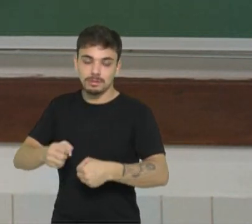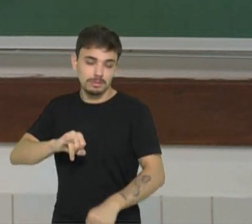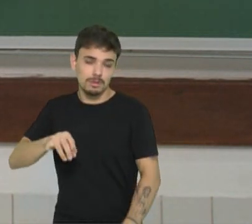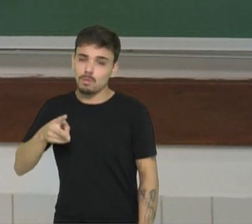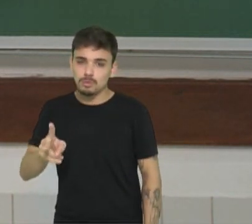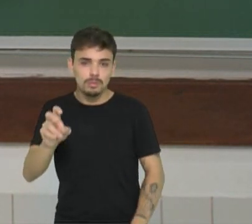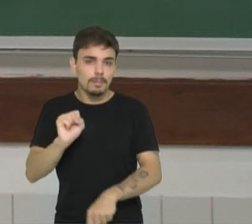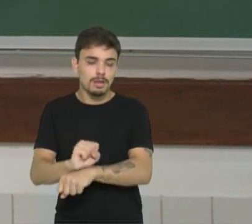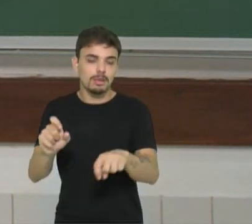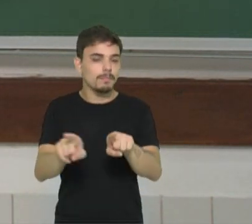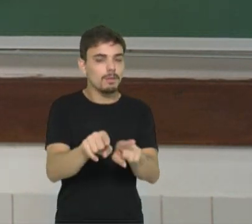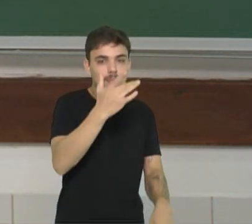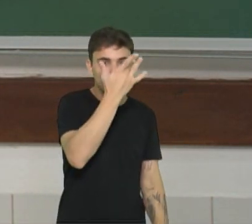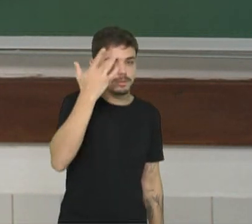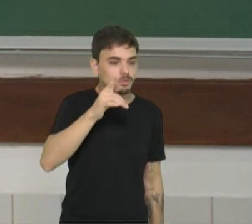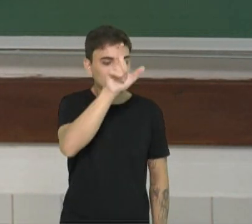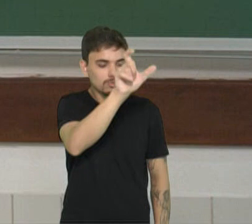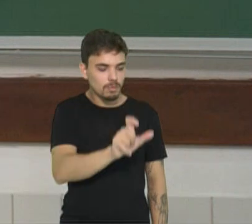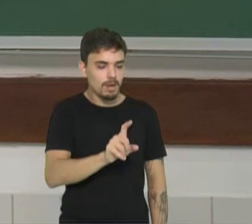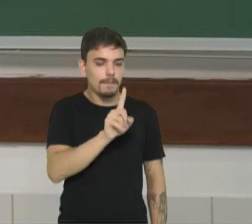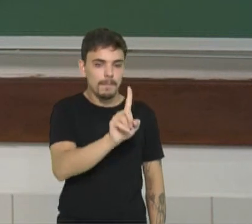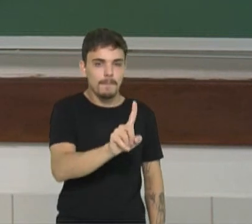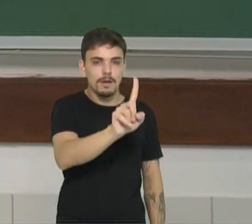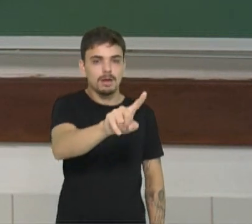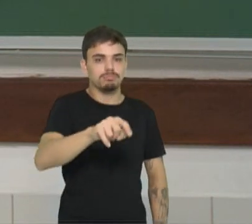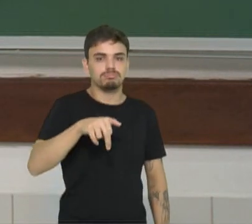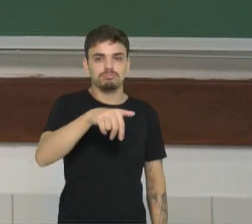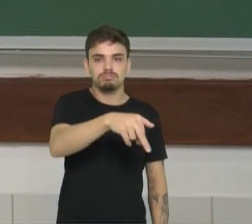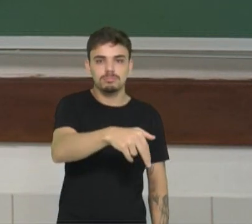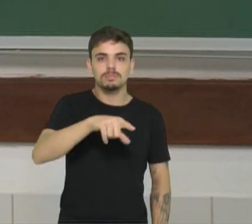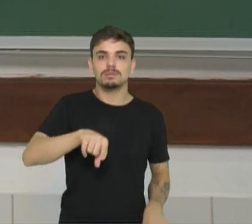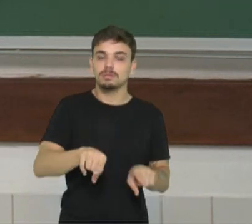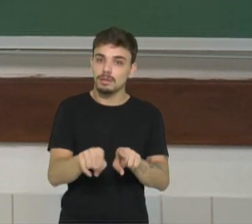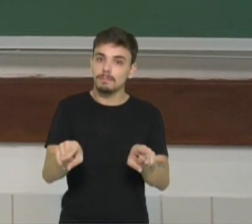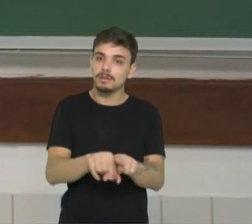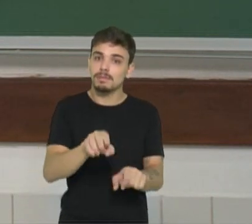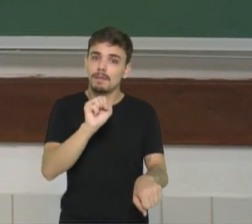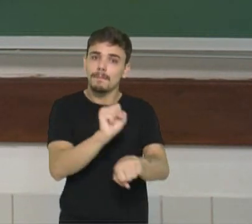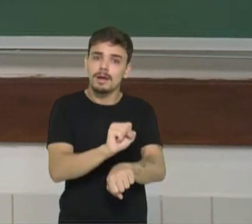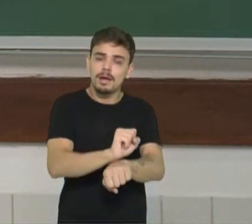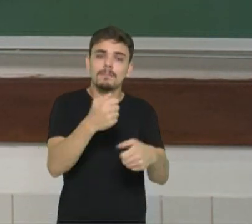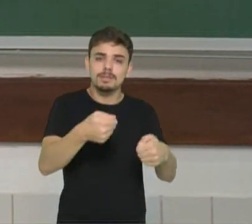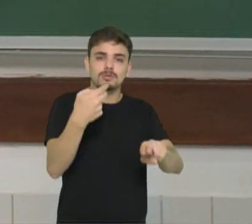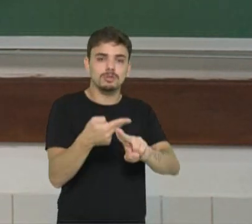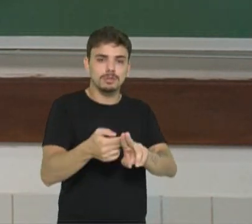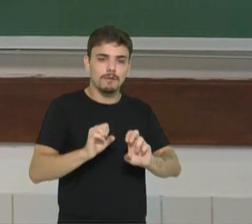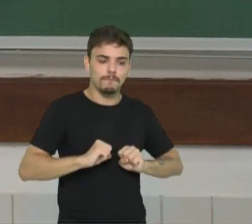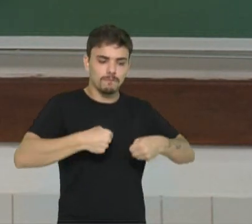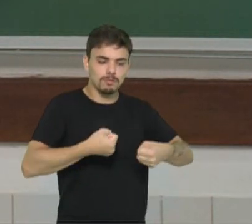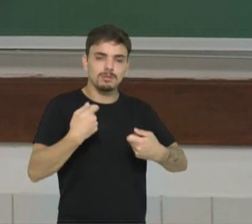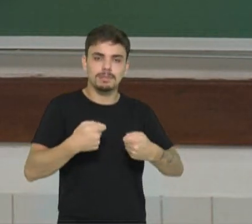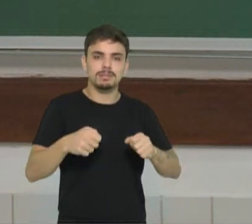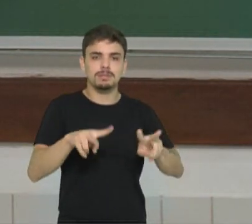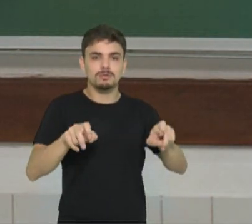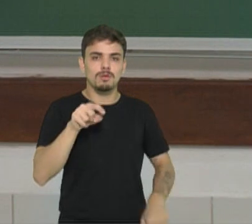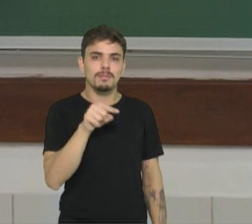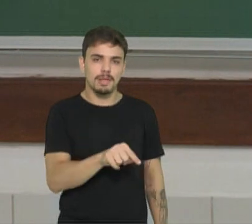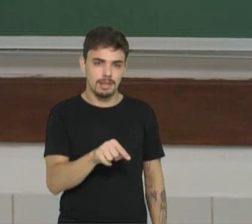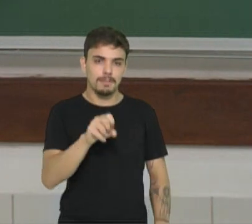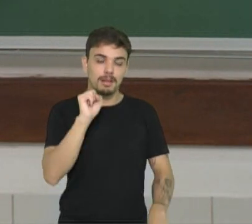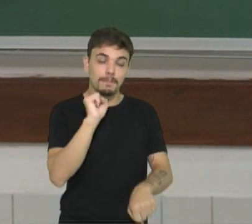pessoa andando, ela vai continuar andando. Para ela parar, ela tem que aplicar uma força, né? Alguma força tem que agir sobre ela para